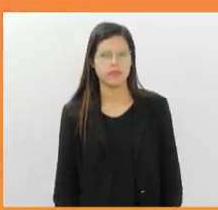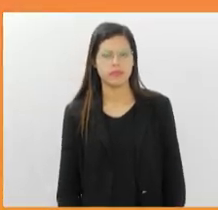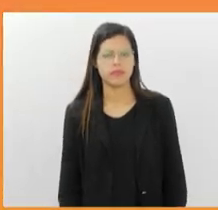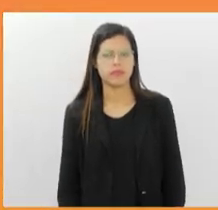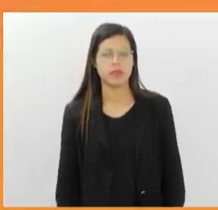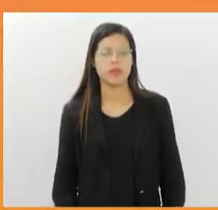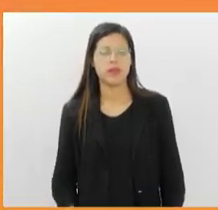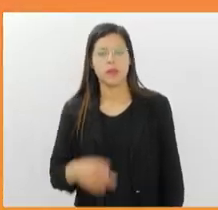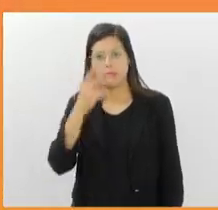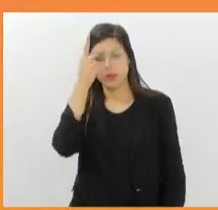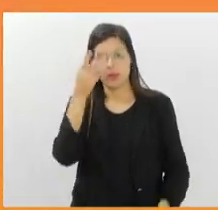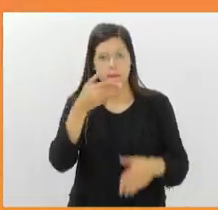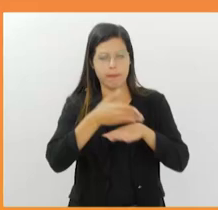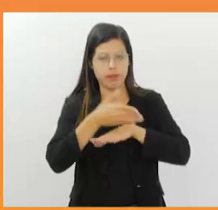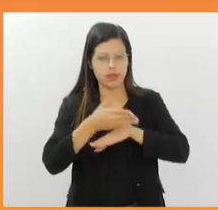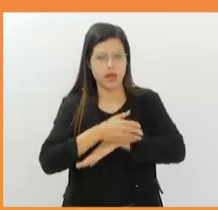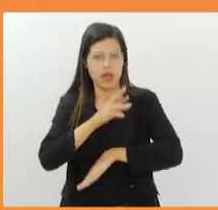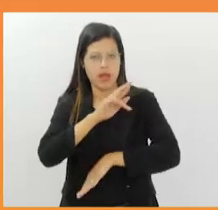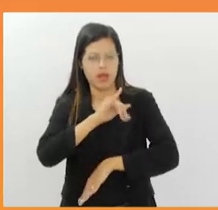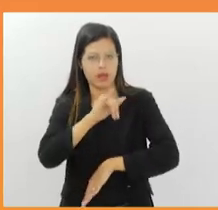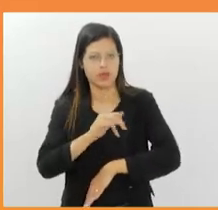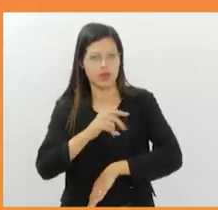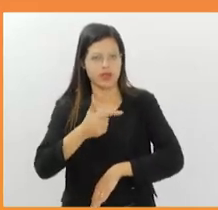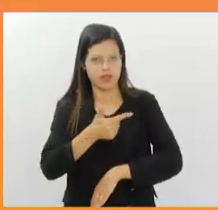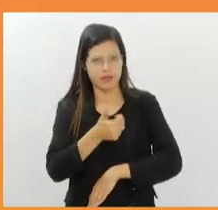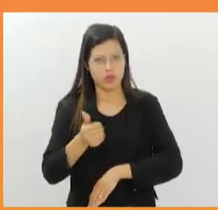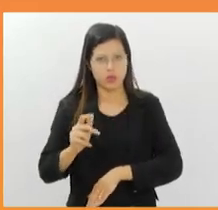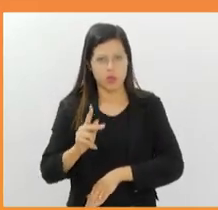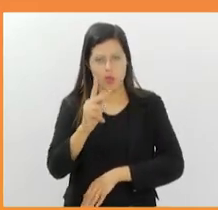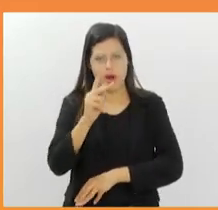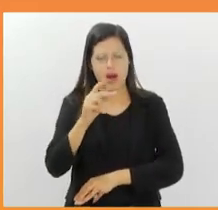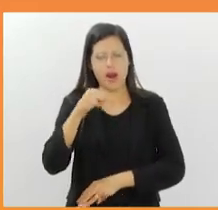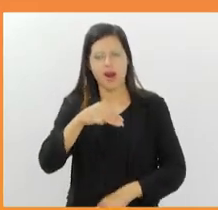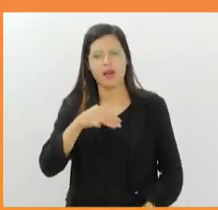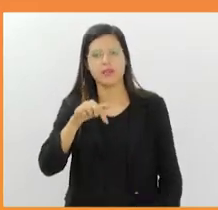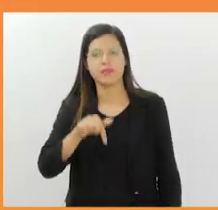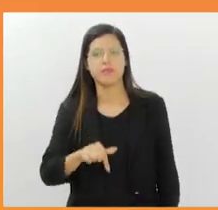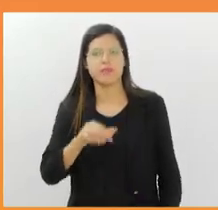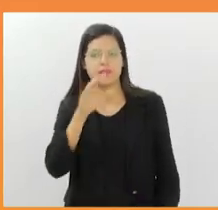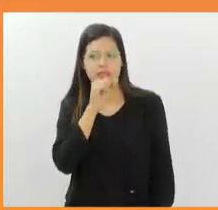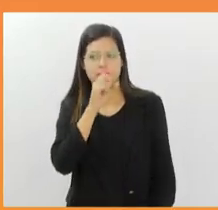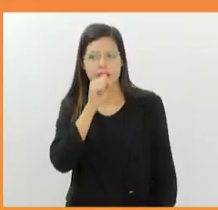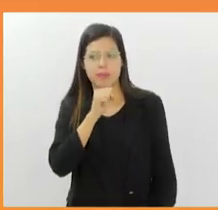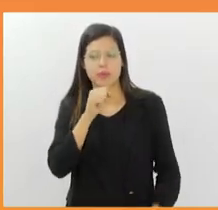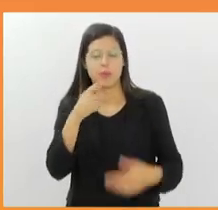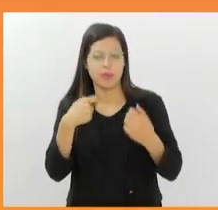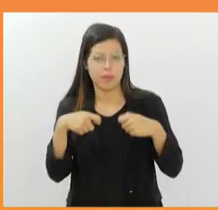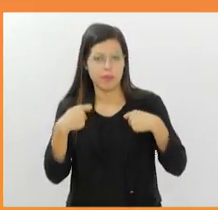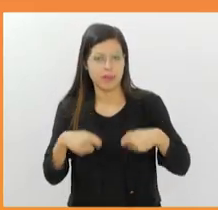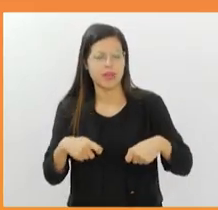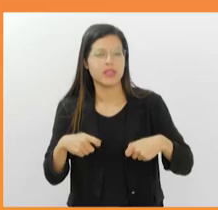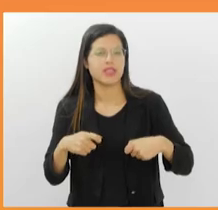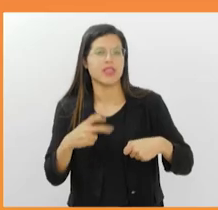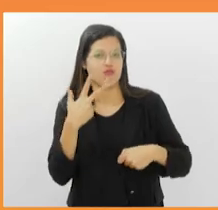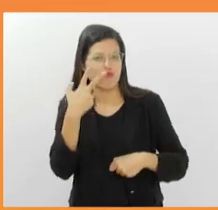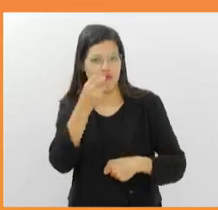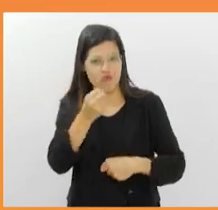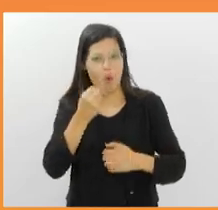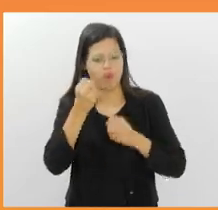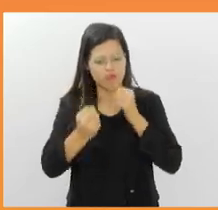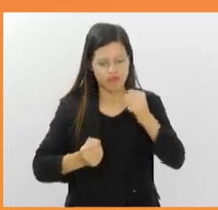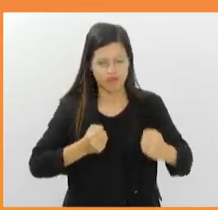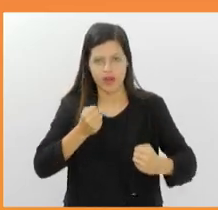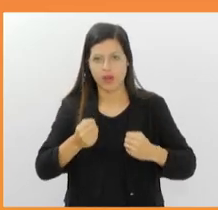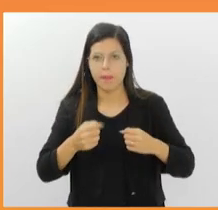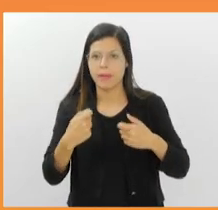Quem for participar da RJ21K este sábado, além de disposição para percorrer os 21 quilômetros, terá